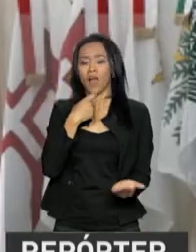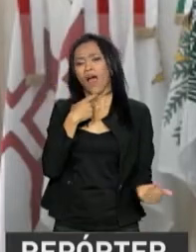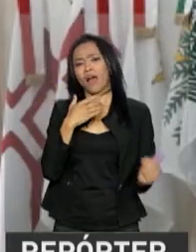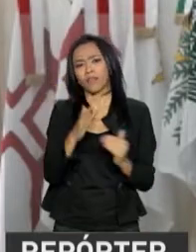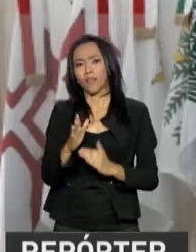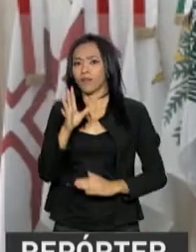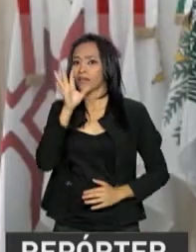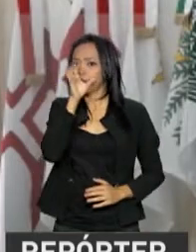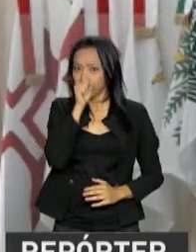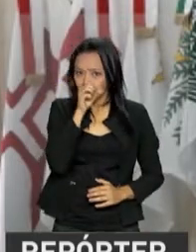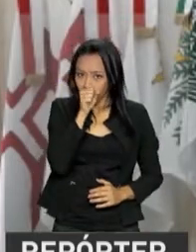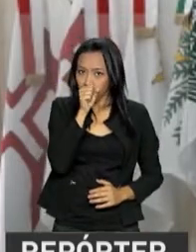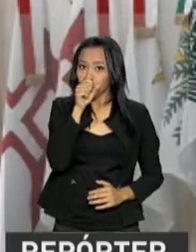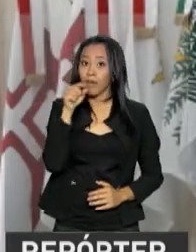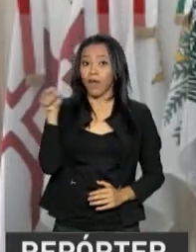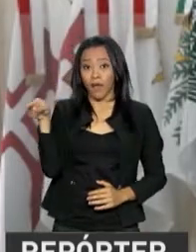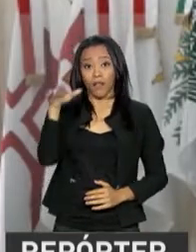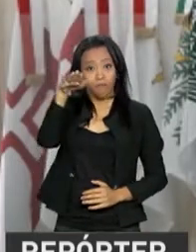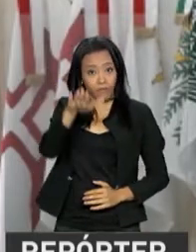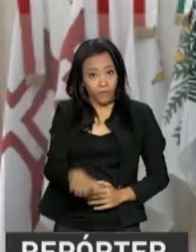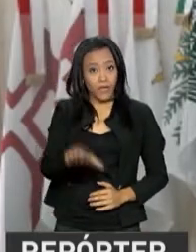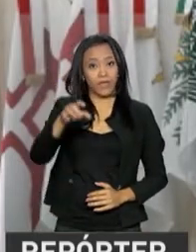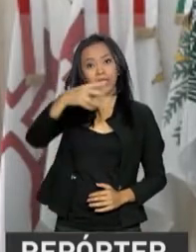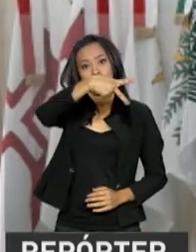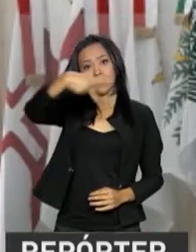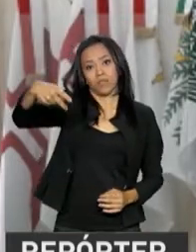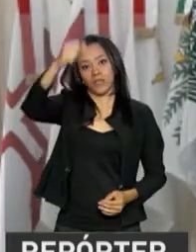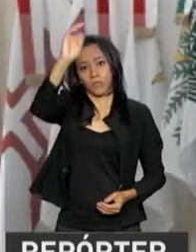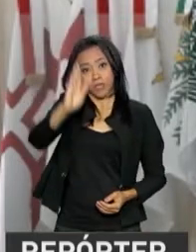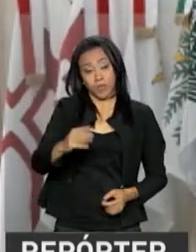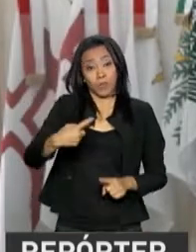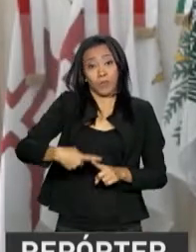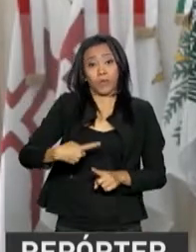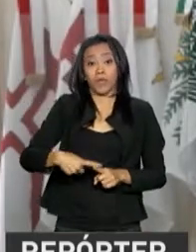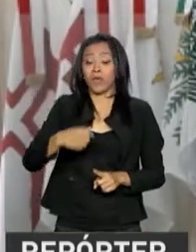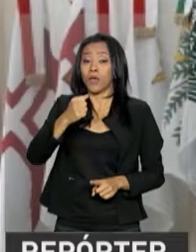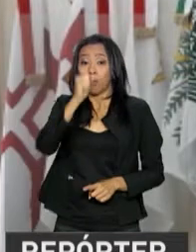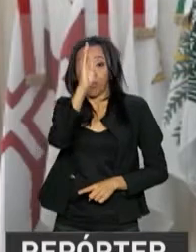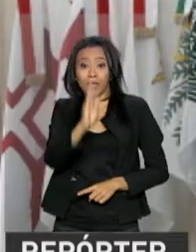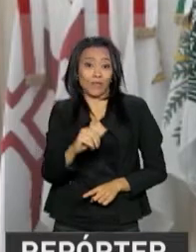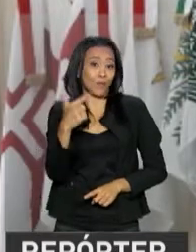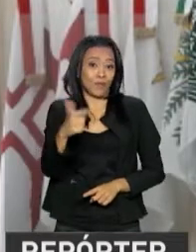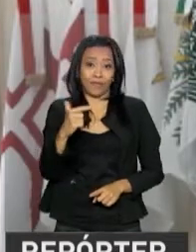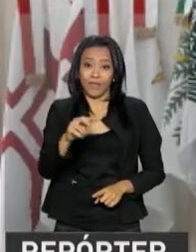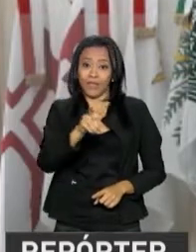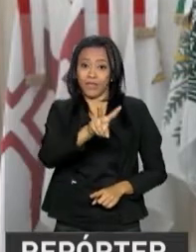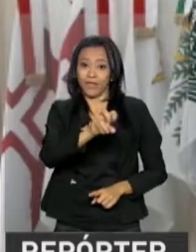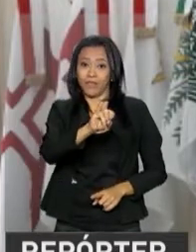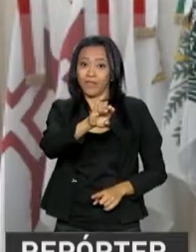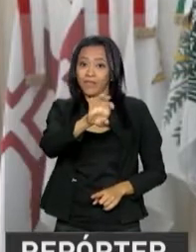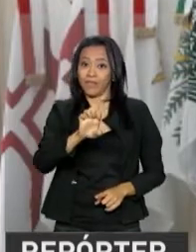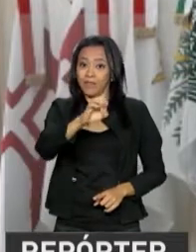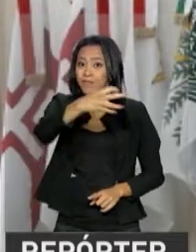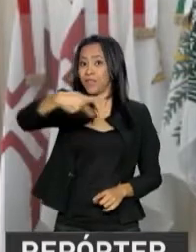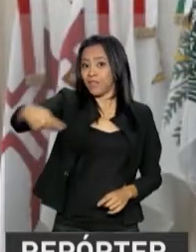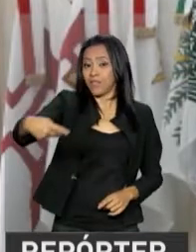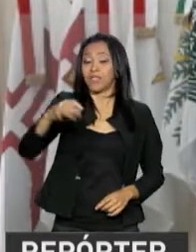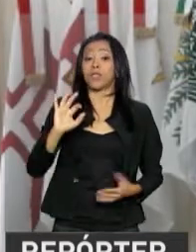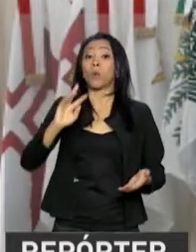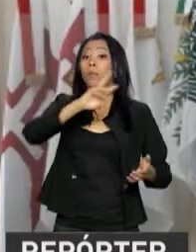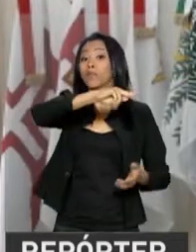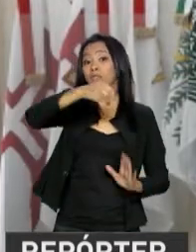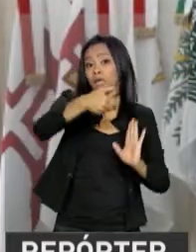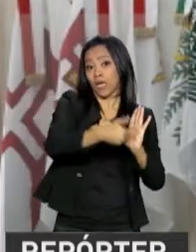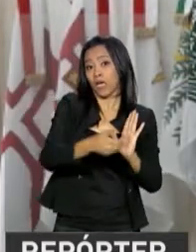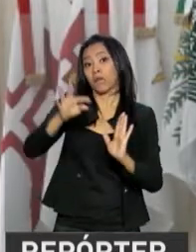este sábado ela fica na presidência do país o do brasil não tem vice e os presidentes da câmara e do senado também